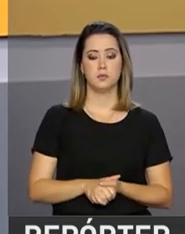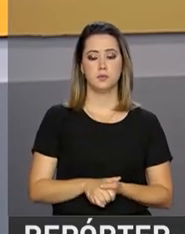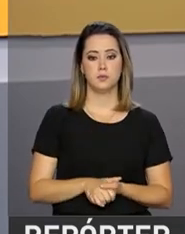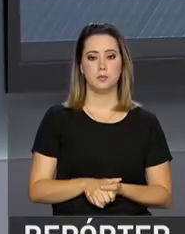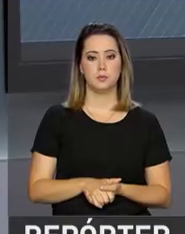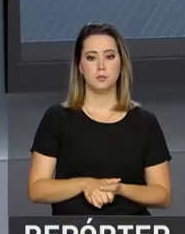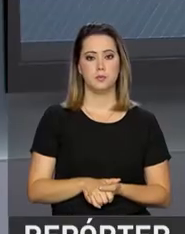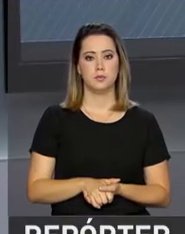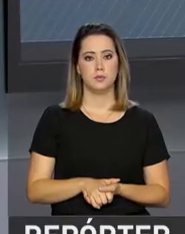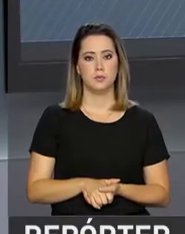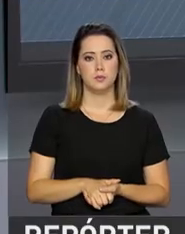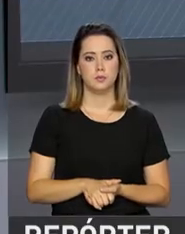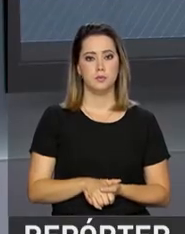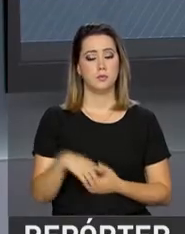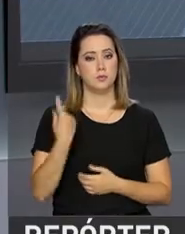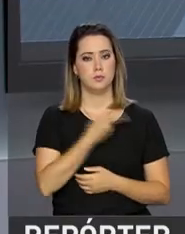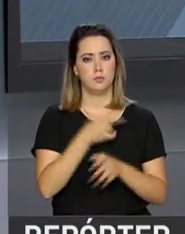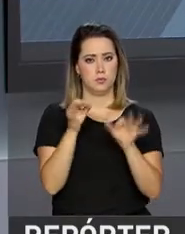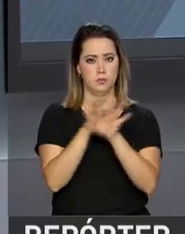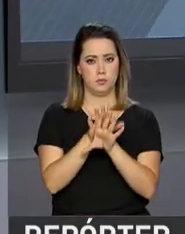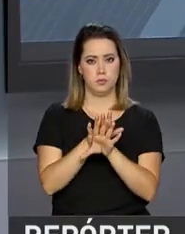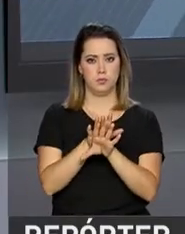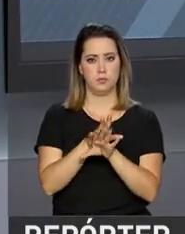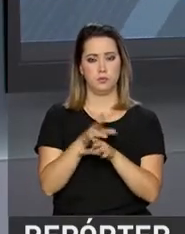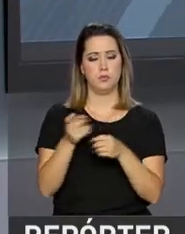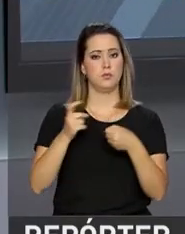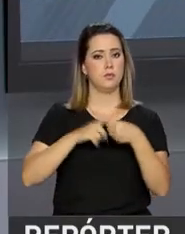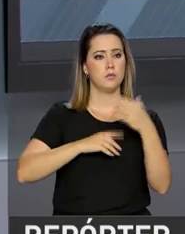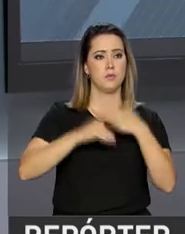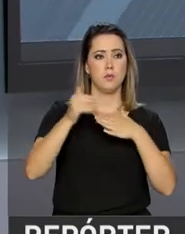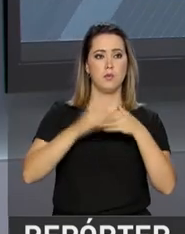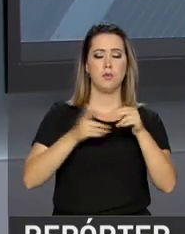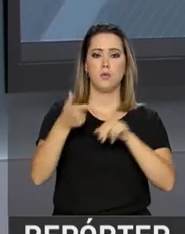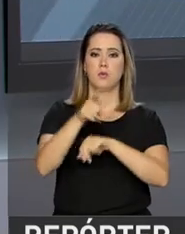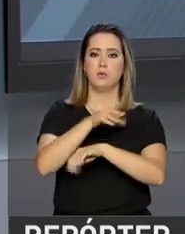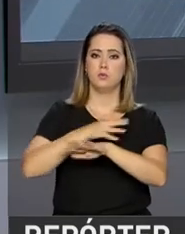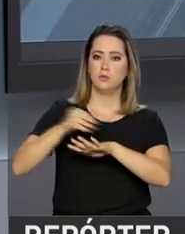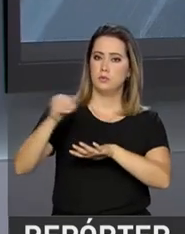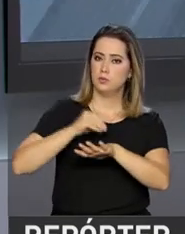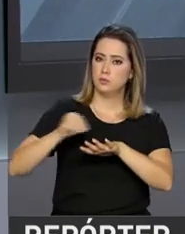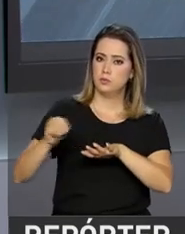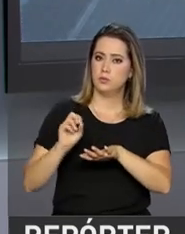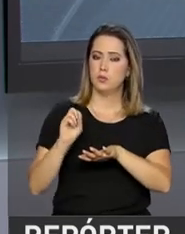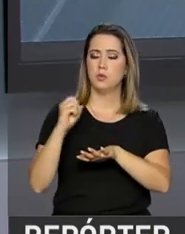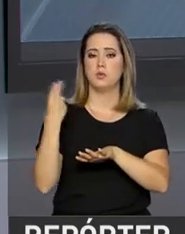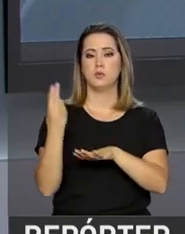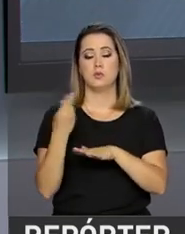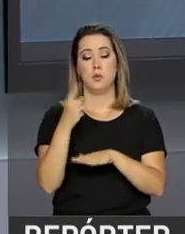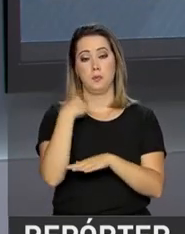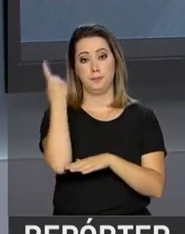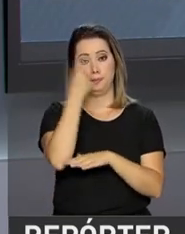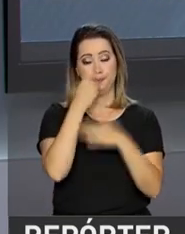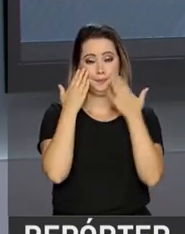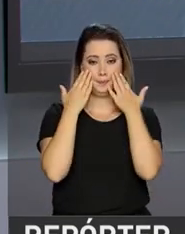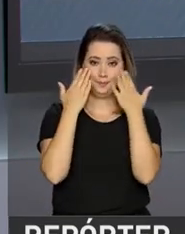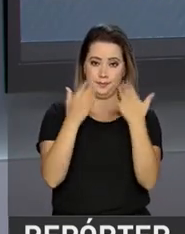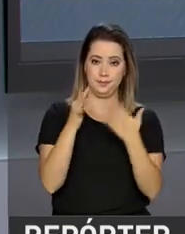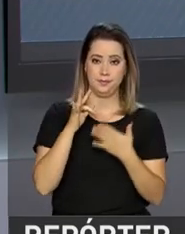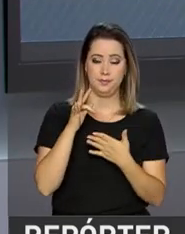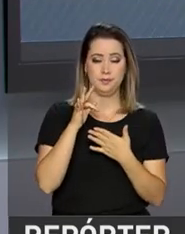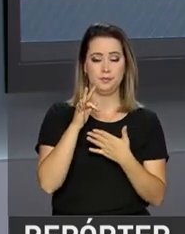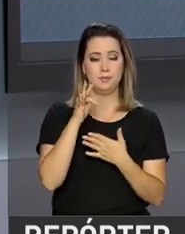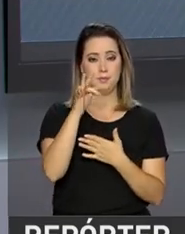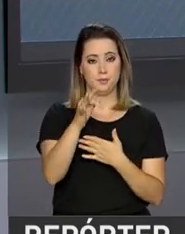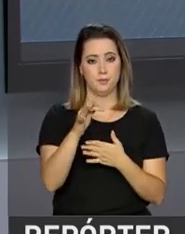mds.gov.br. Nós ficamos por aqui. Voltamos a qualquer momento com outras informações ou em uma hora na nossa próxima edição